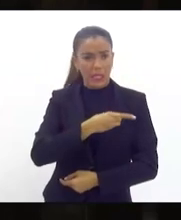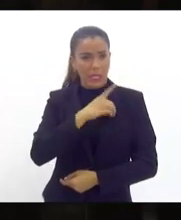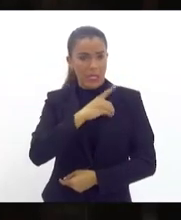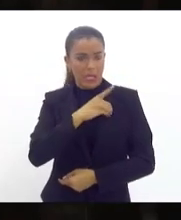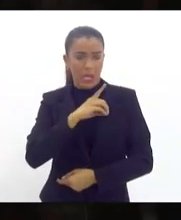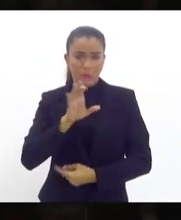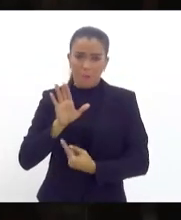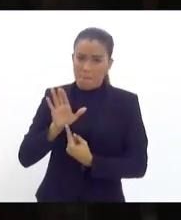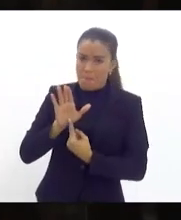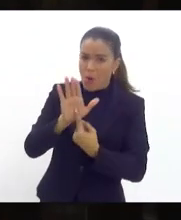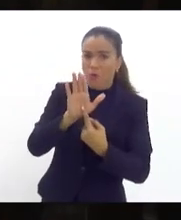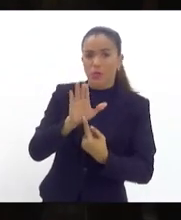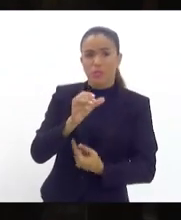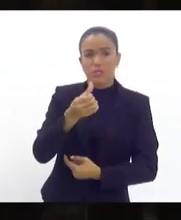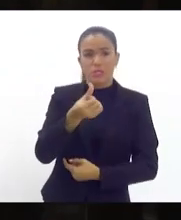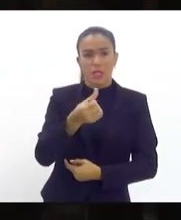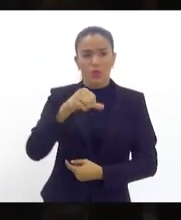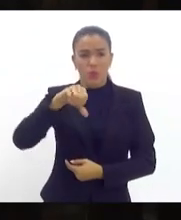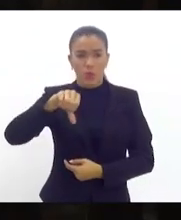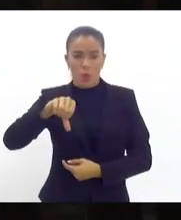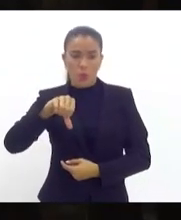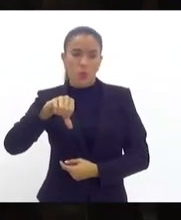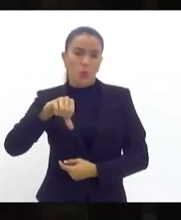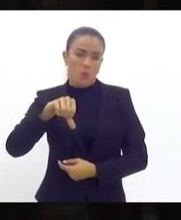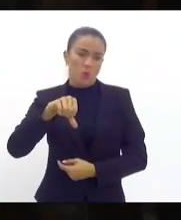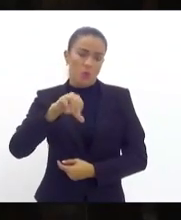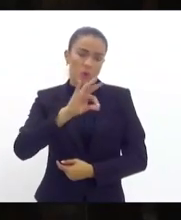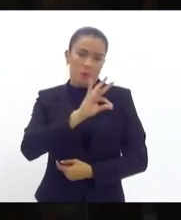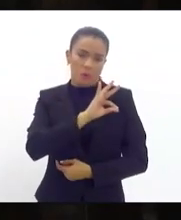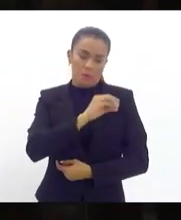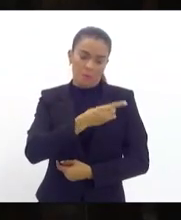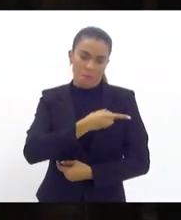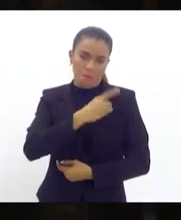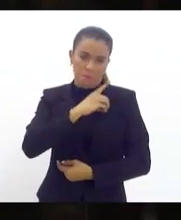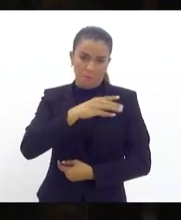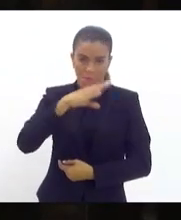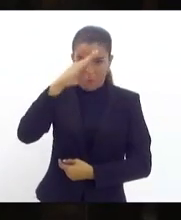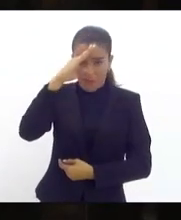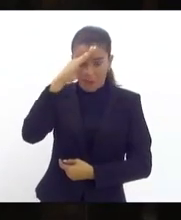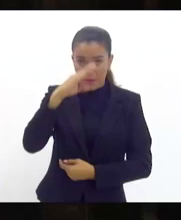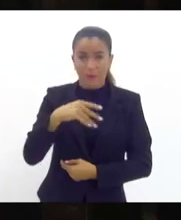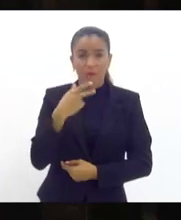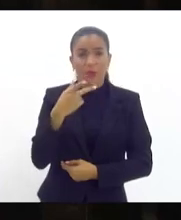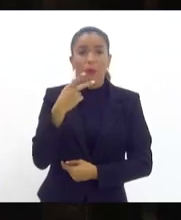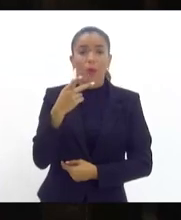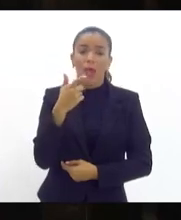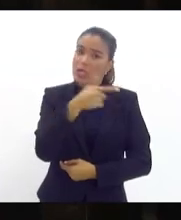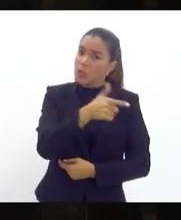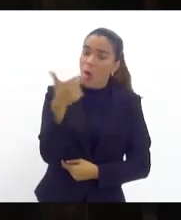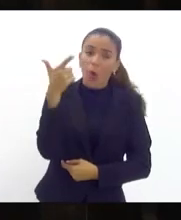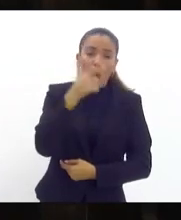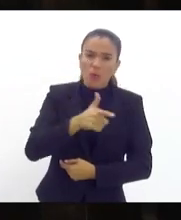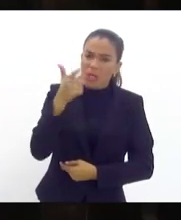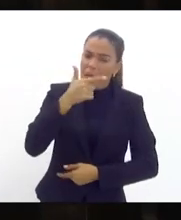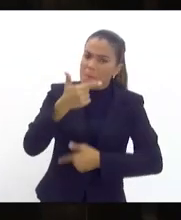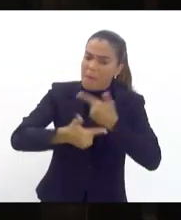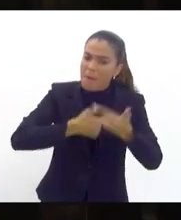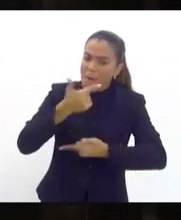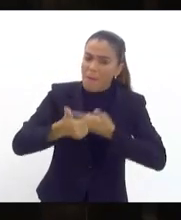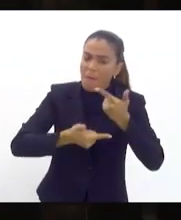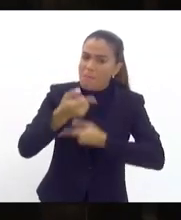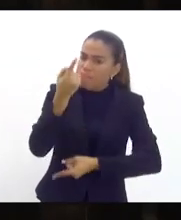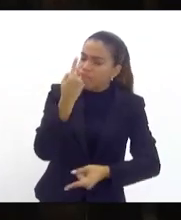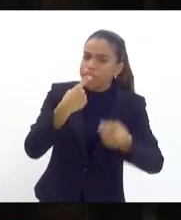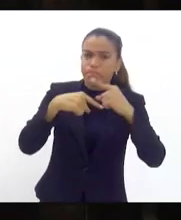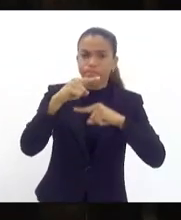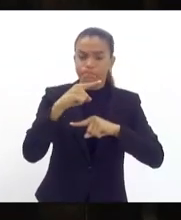20 comando 6º Batalhão ele não tinham água de pedra eles tinham um leite de pedra a gente precisa é que é